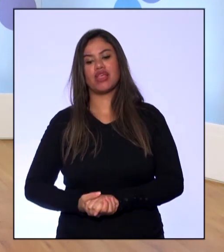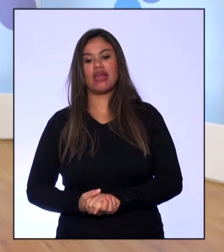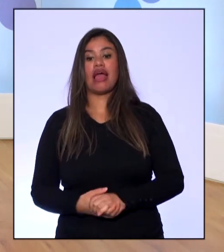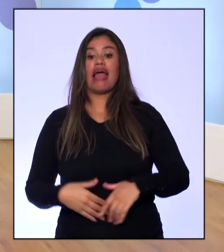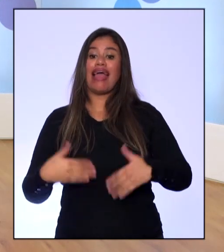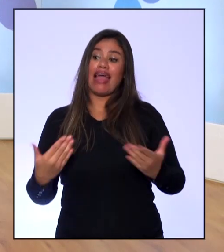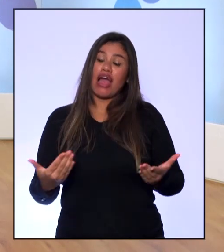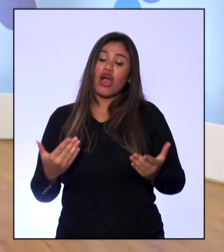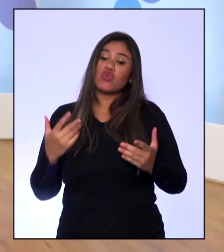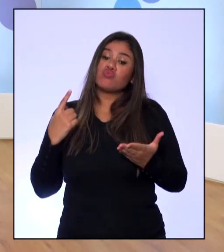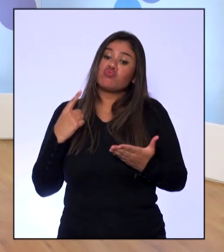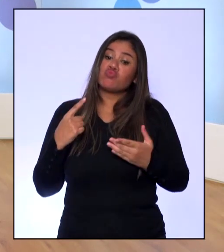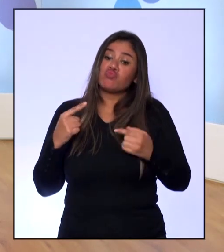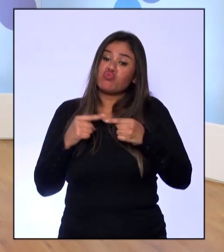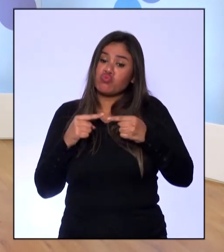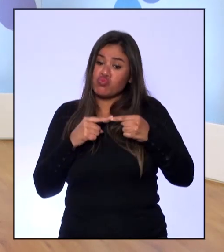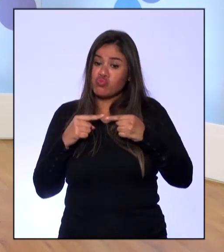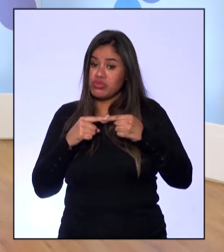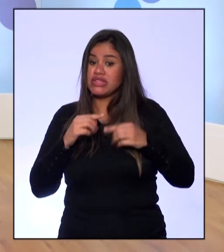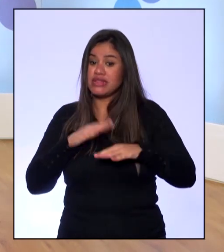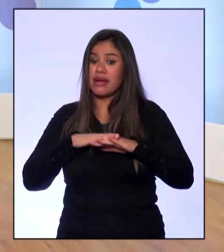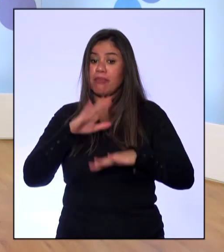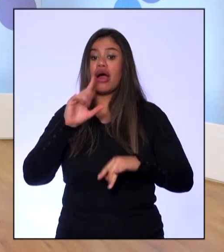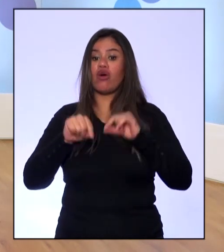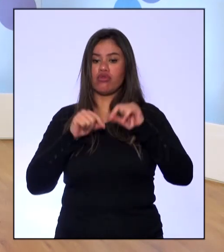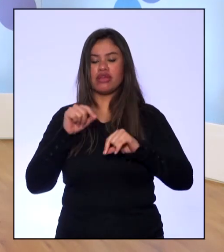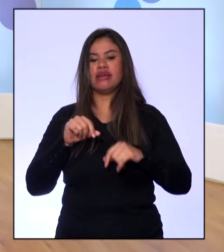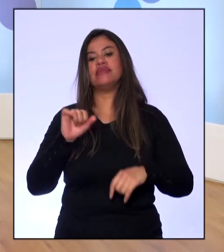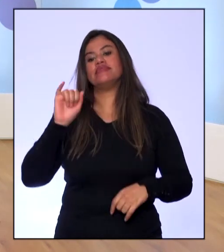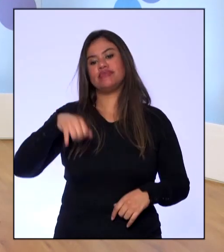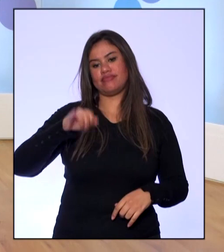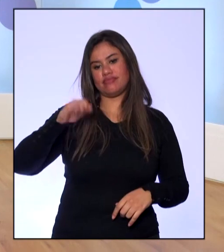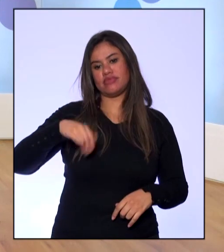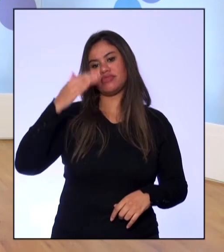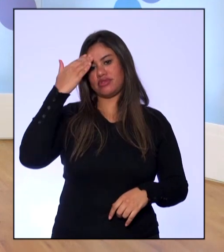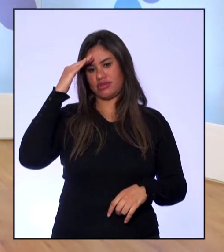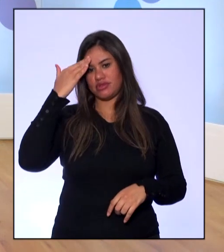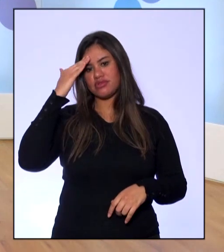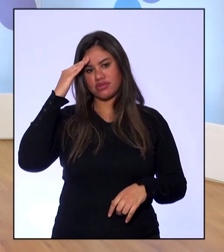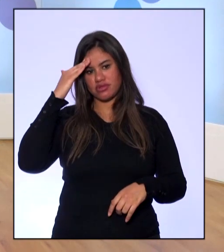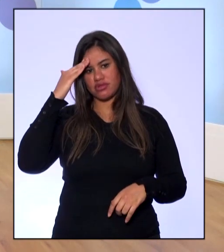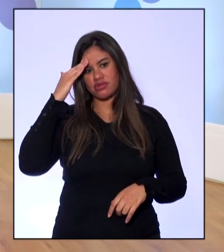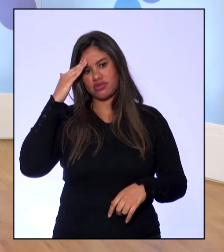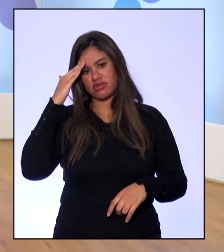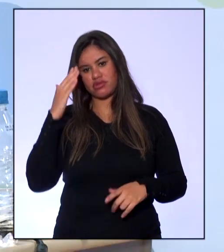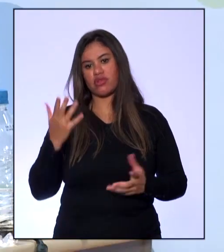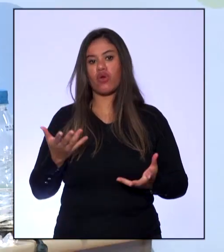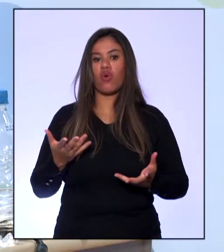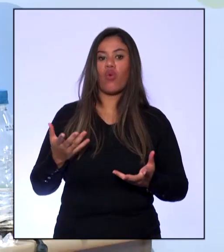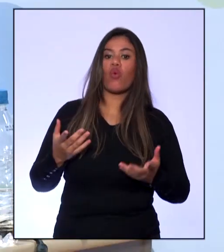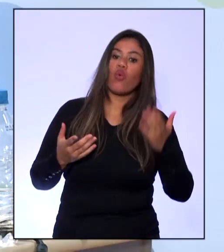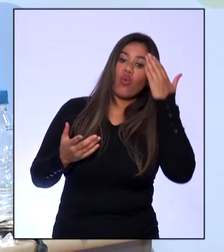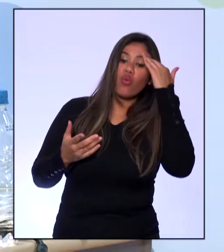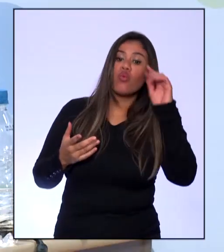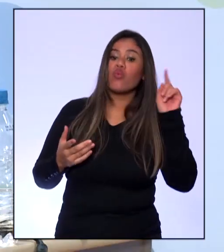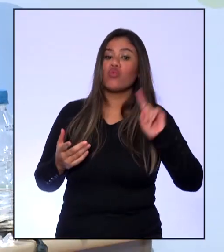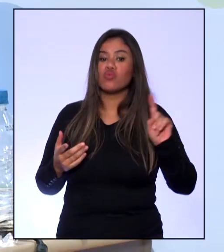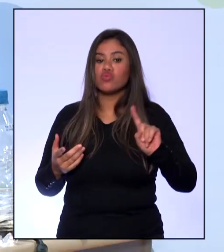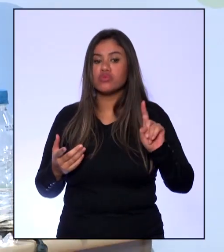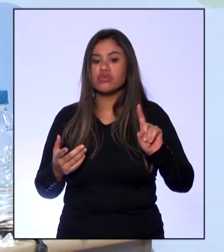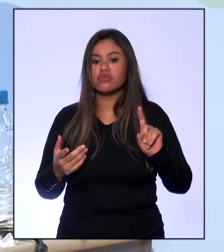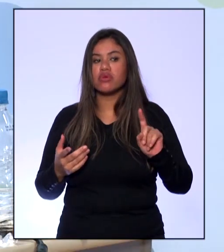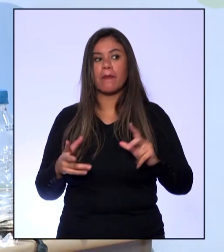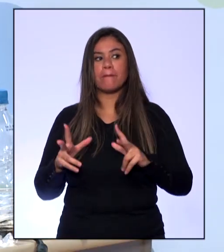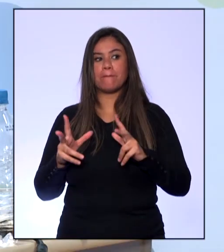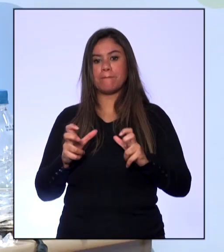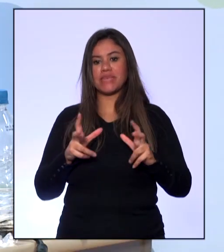que a gente está aqui é, sim, que a gente esperaria que vocês colocassem. Se não houvesse um dos fatores, eu não perceberia a ironia, gente. Lucas,